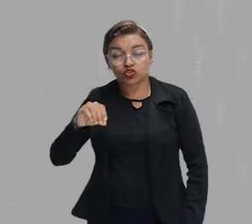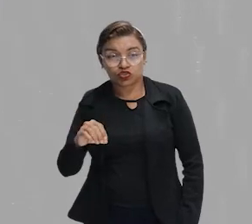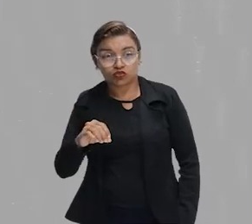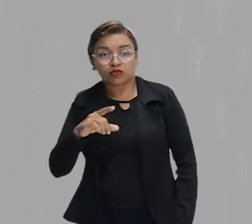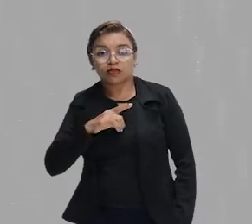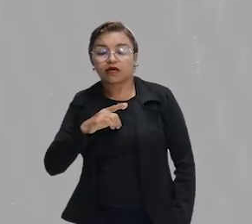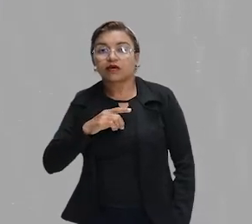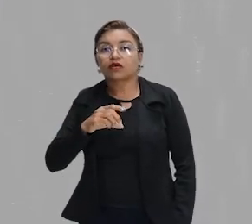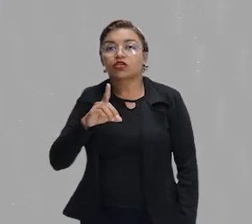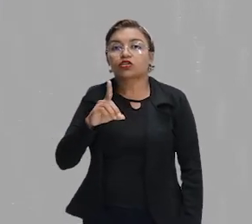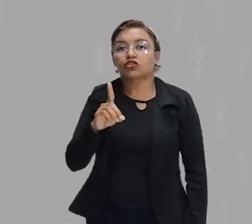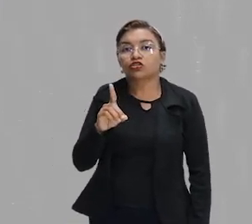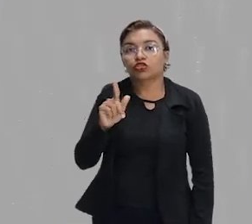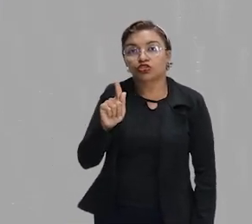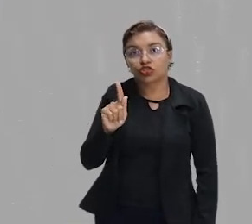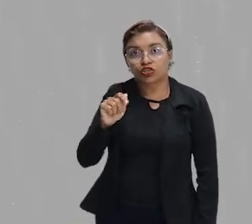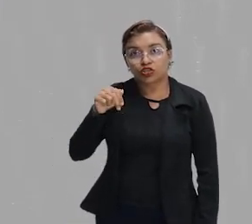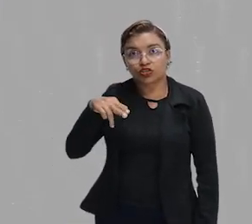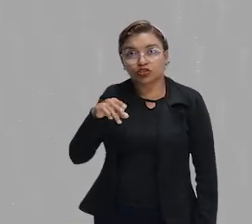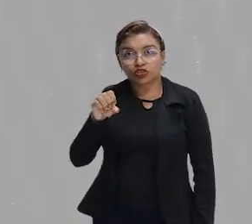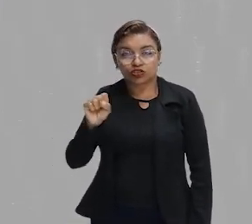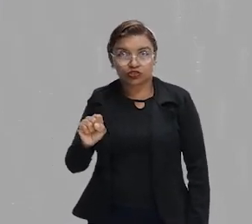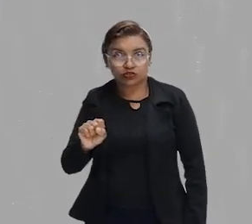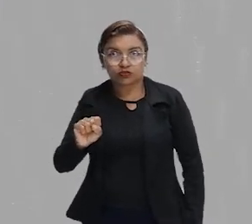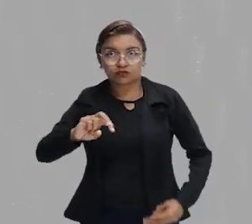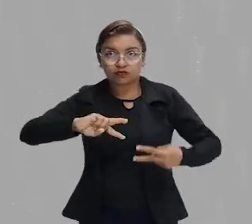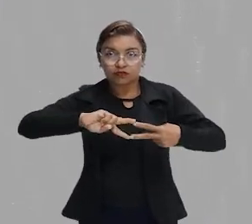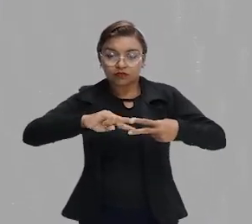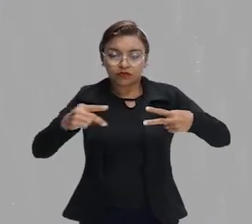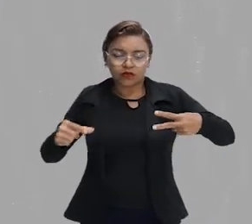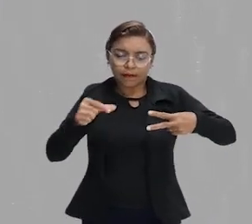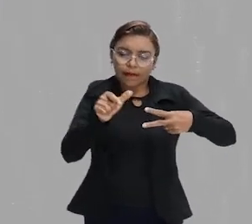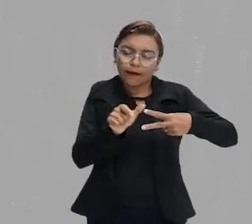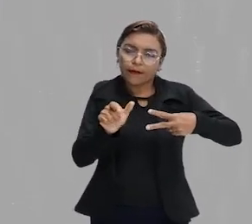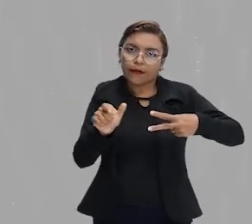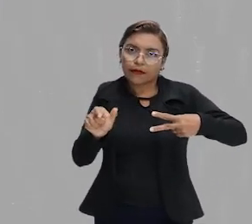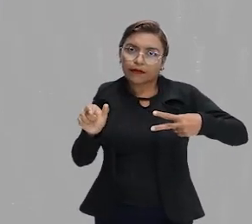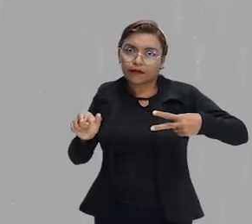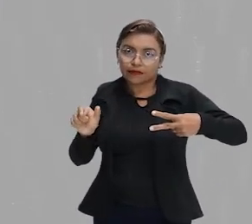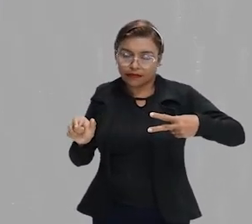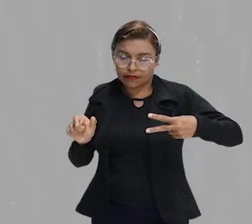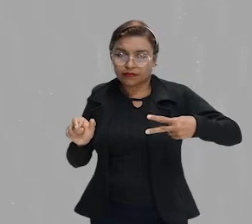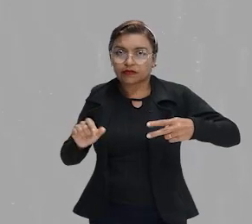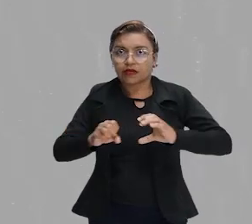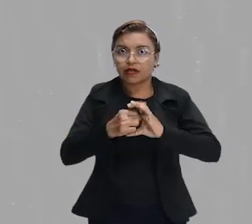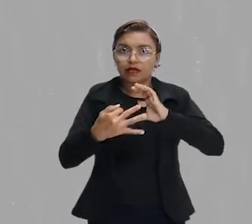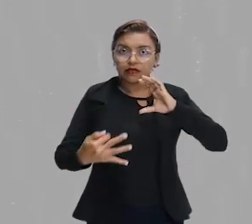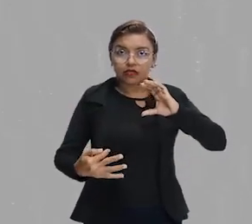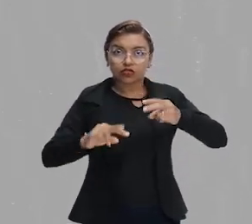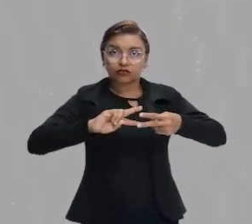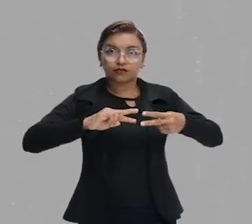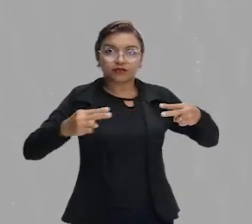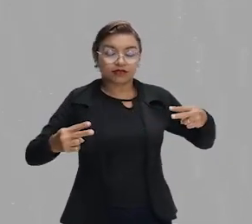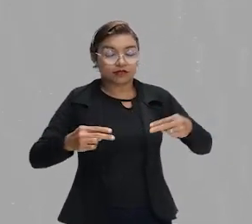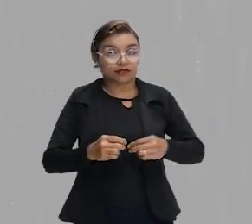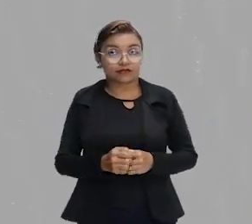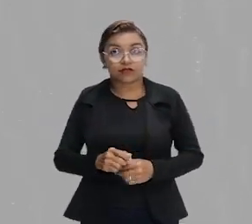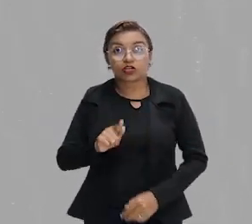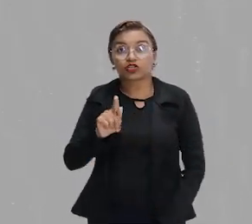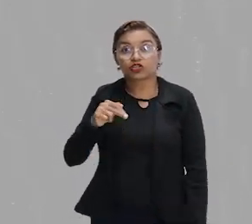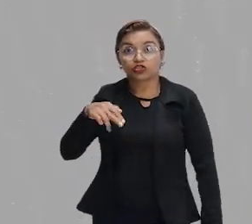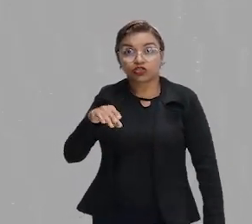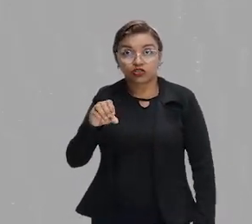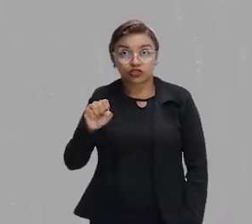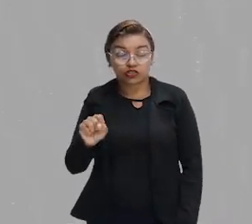de genes. Então, os genes são trechos da molécula de DNA que contêm características genéticas. E esses